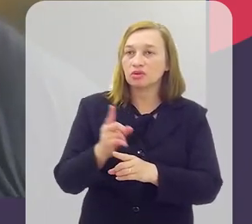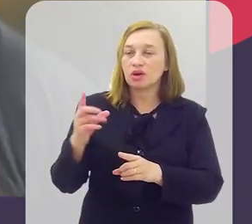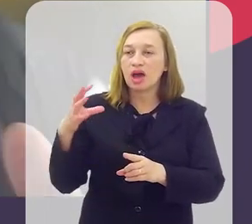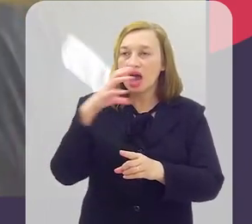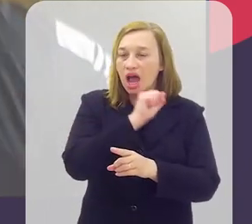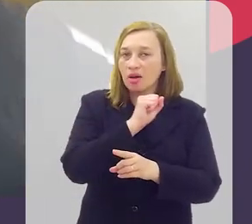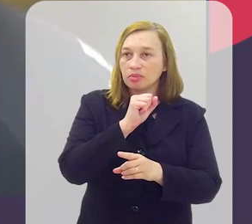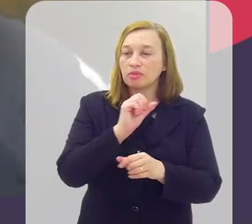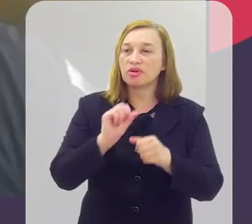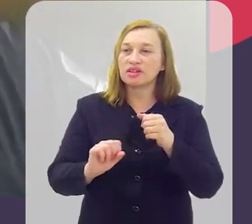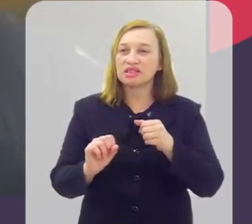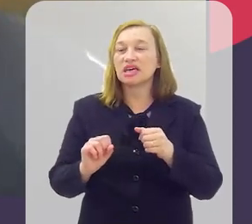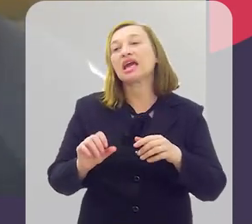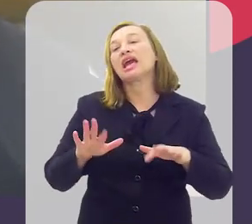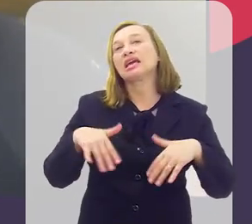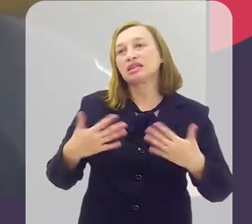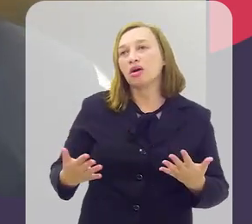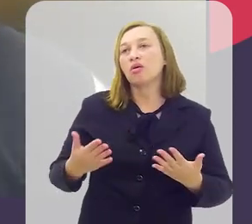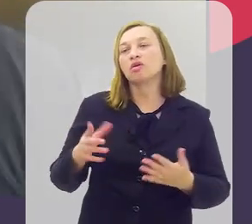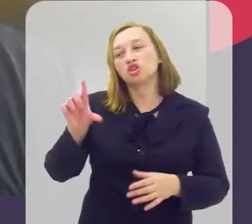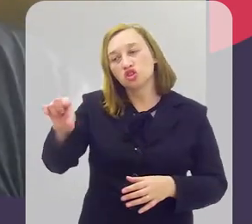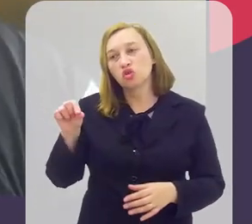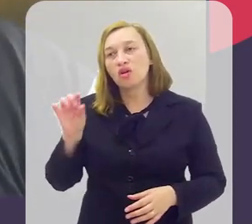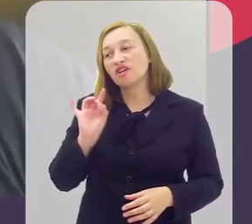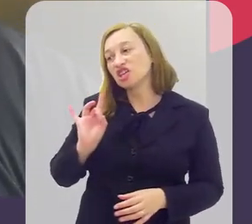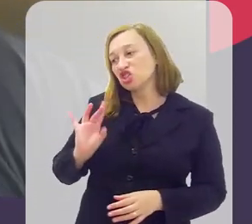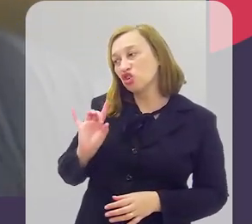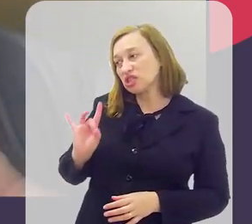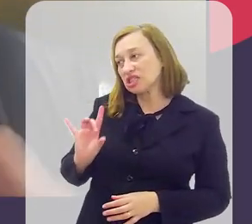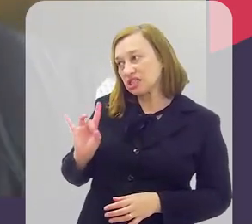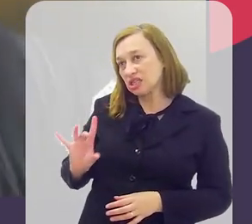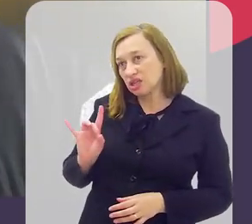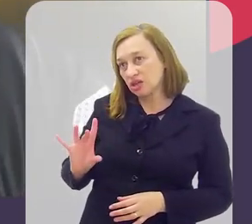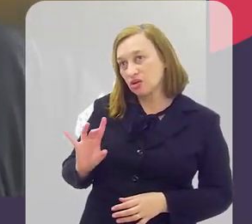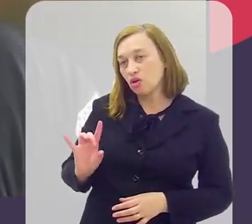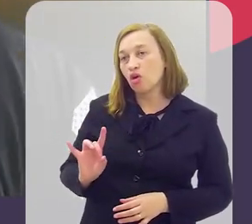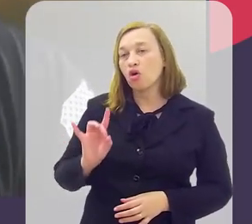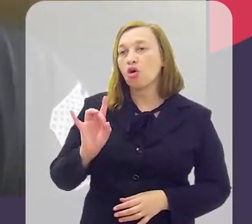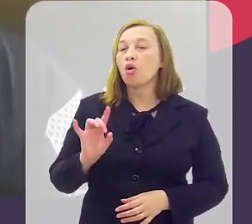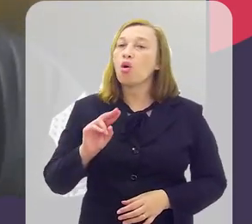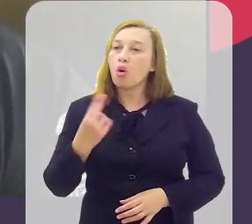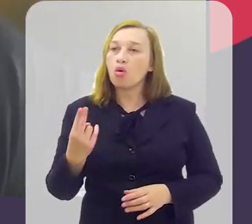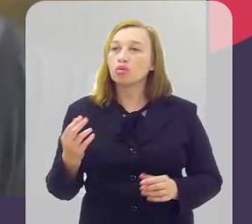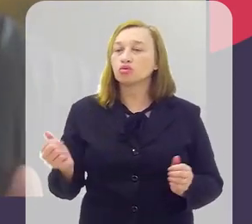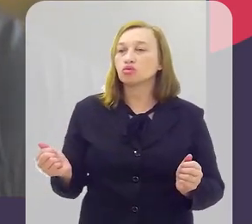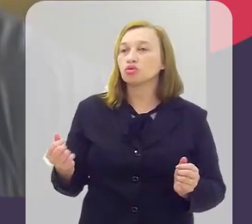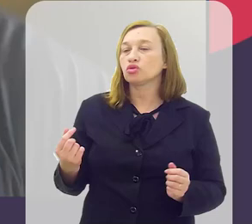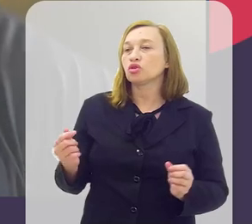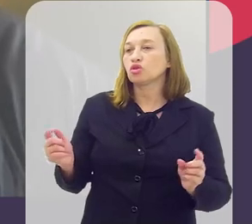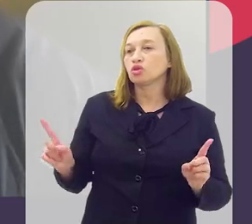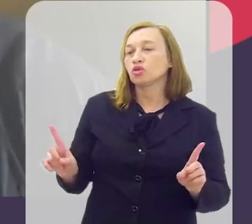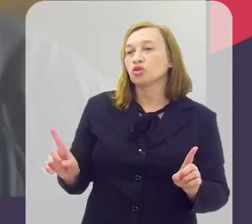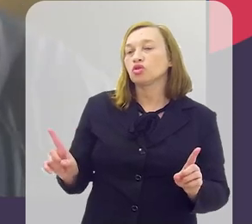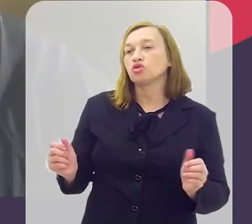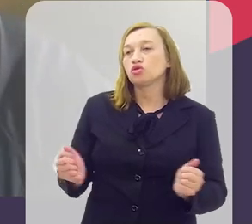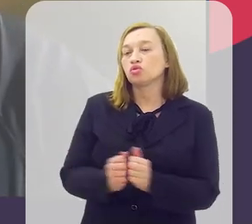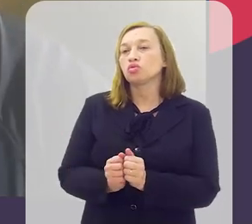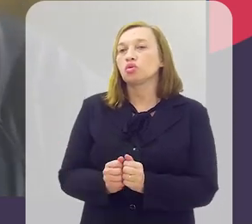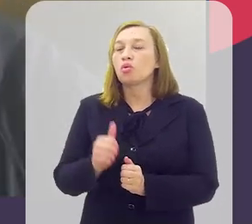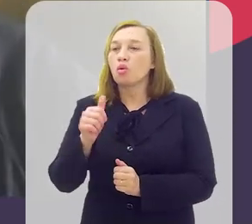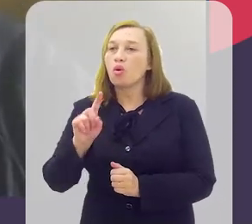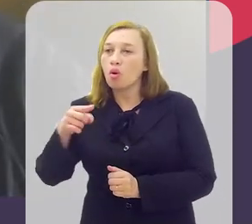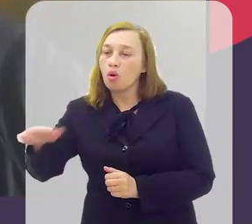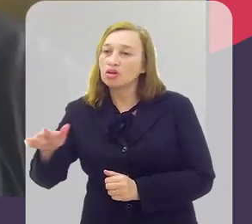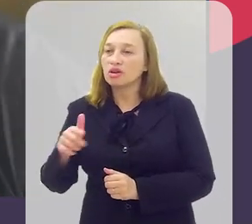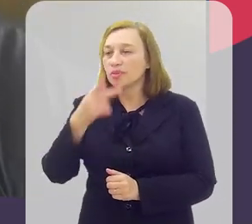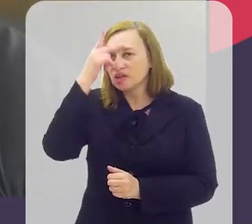Então, assim, às vezes a galera prefere ficar meio que sozinha mesmo, ou somente com uma pessoa e tal. E a dificuldade das